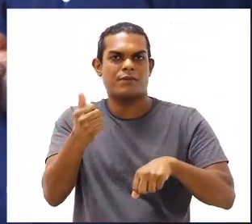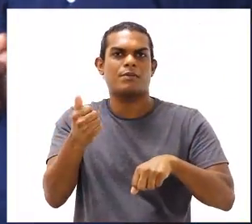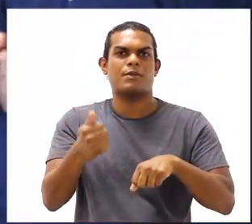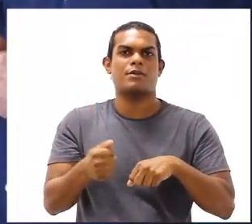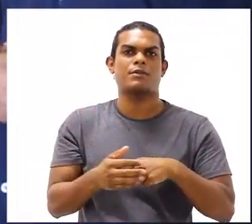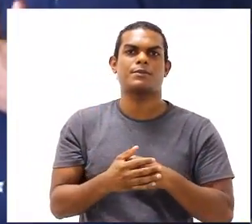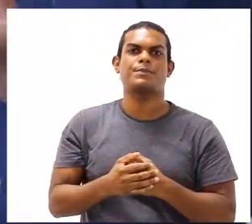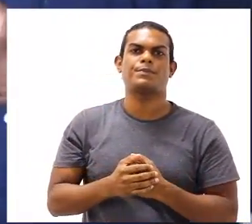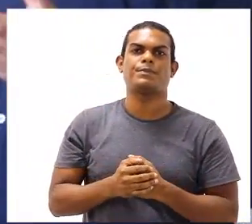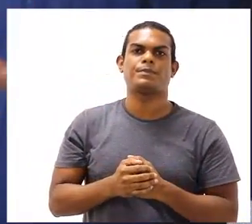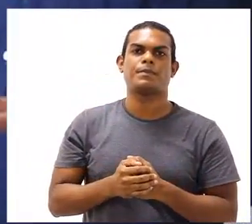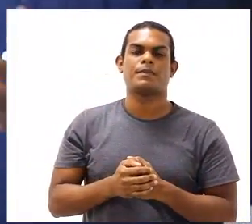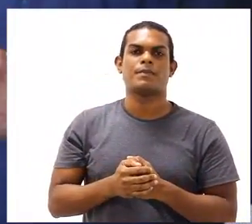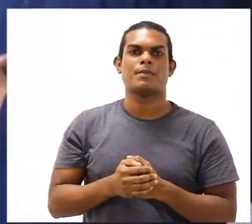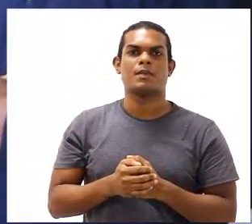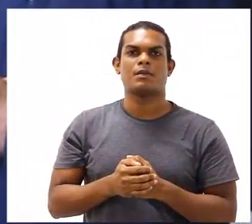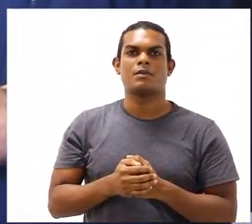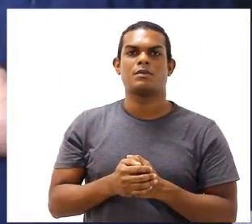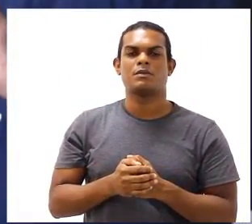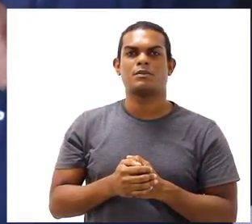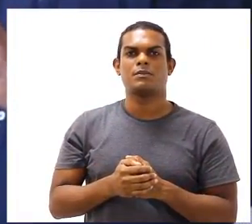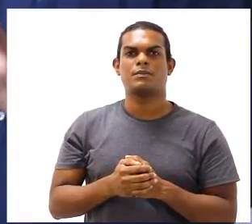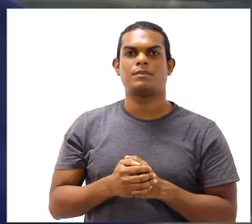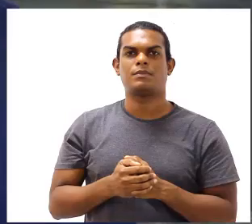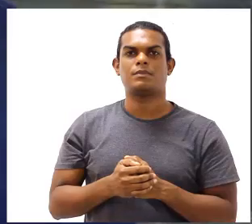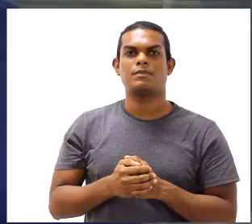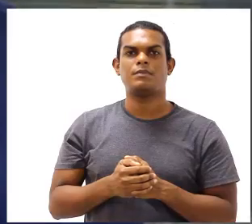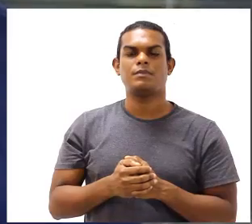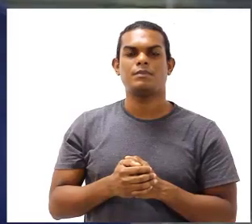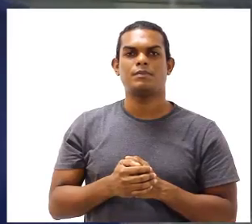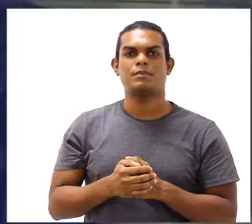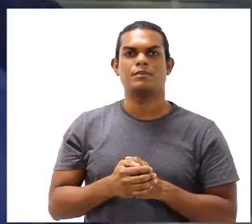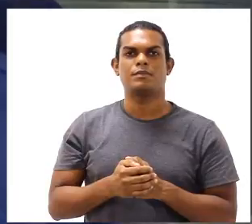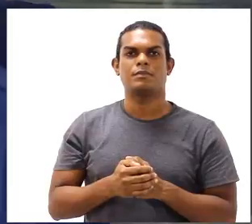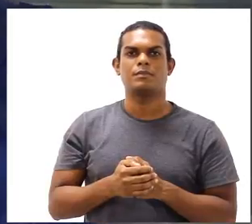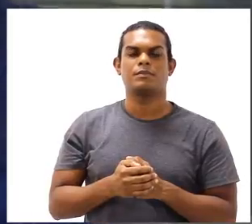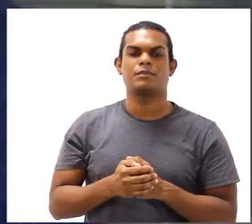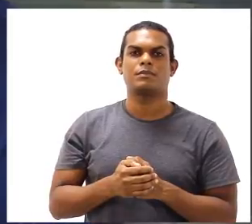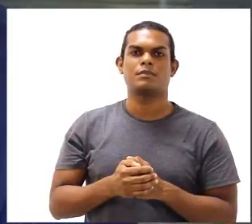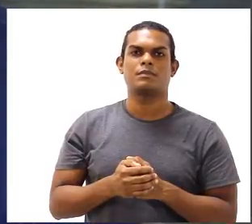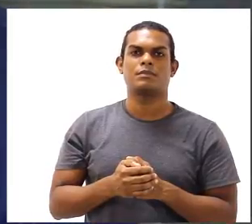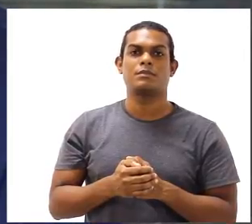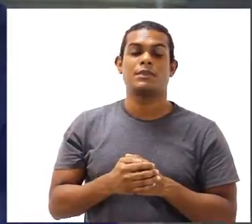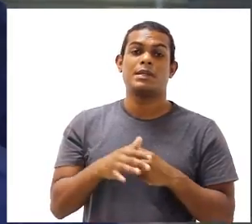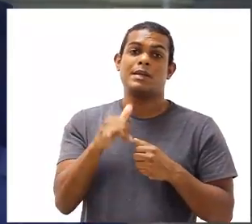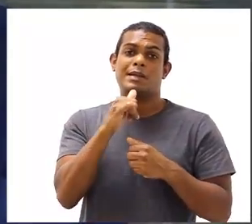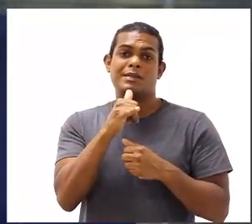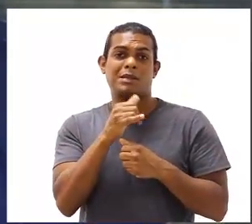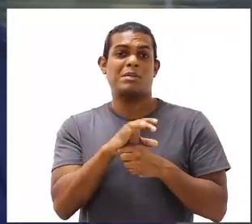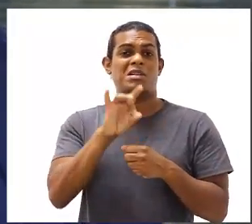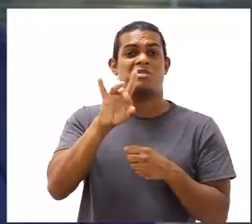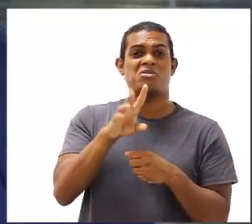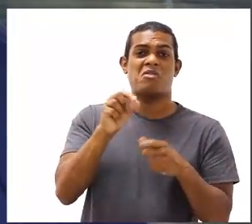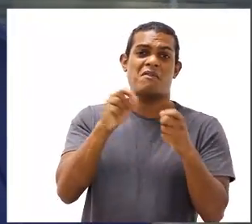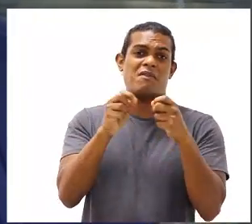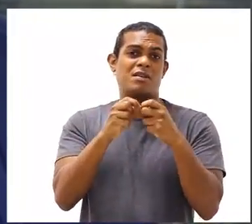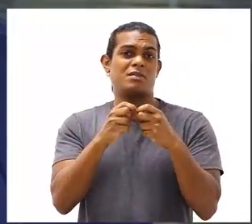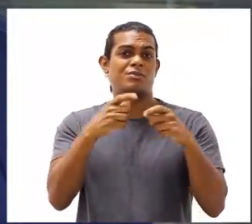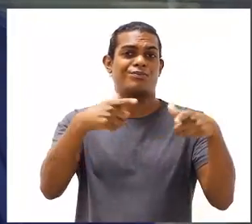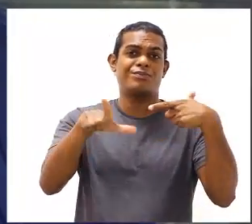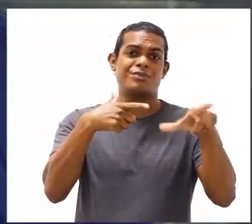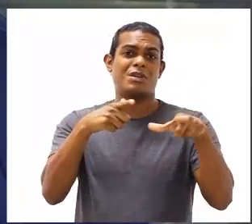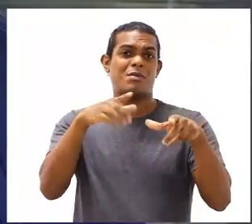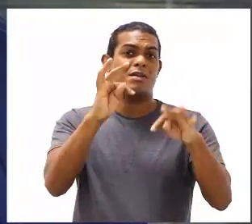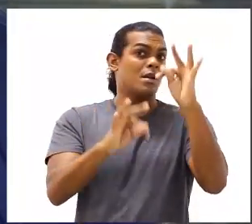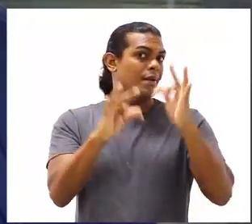motivador. Né? E articulando pessoas com conhecimentos diversos. Em vez de você ficar, eu só faço trabalho em